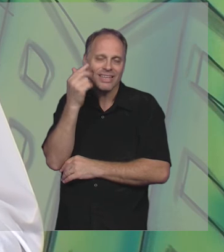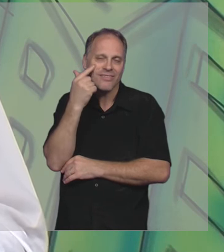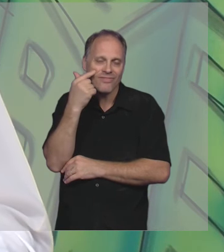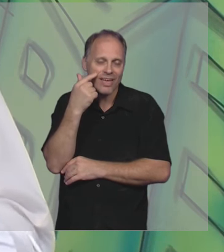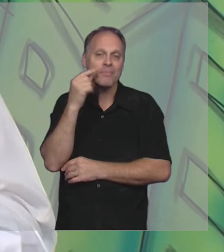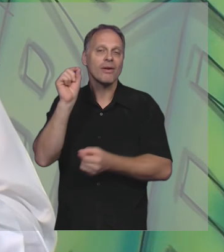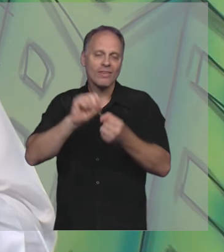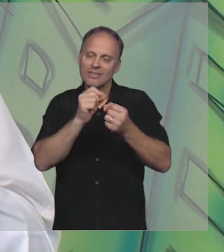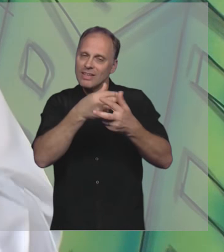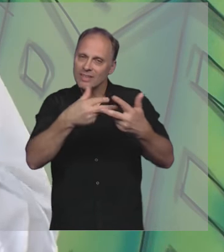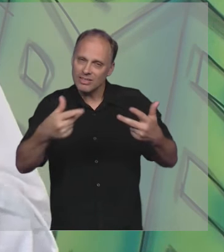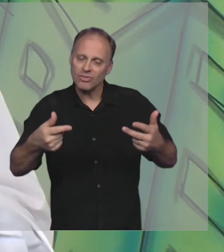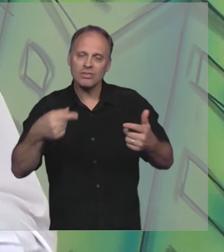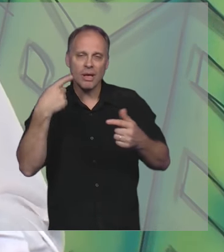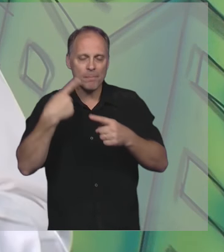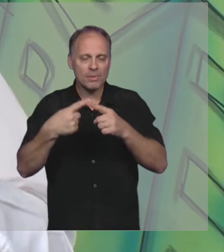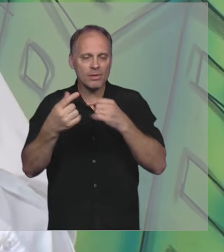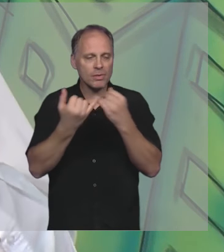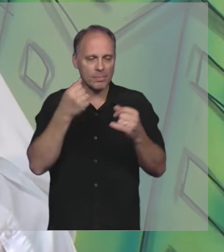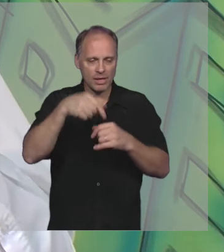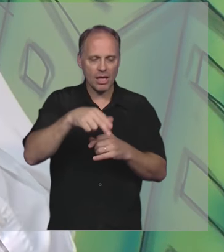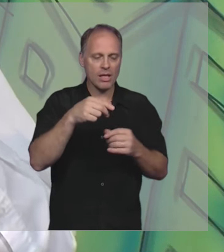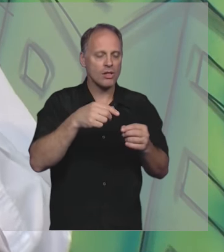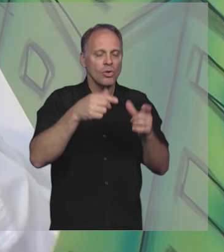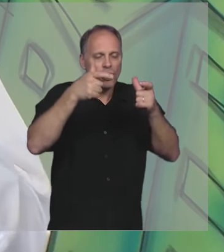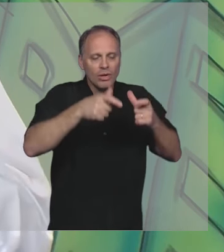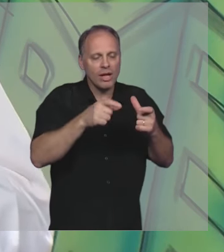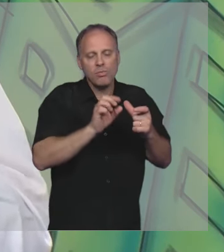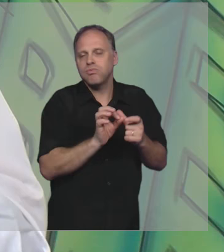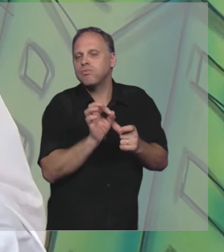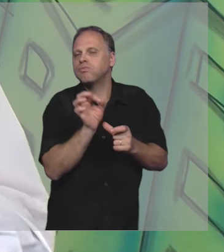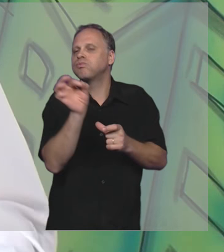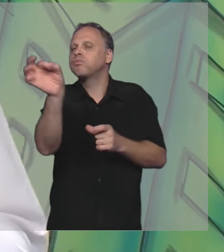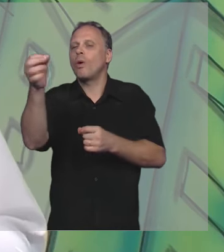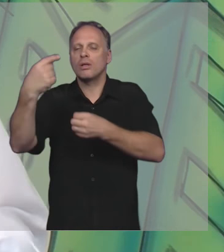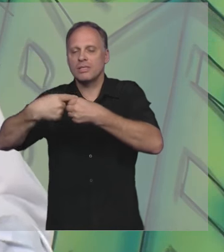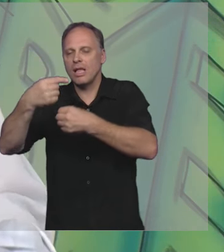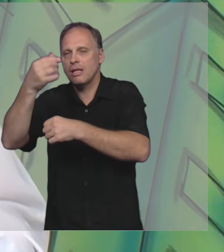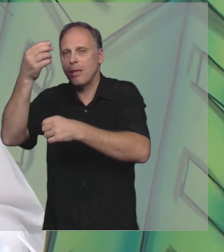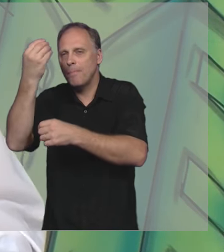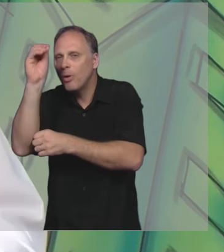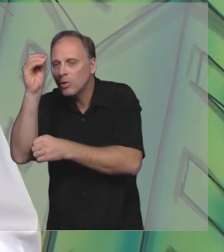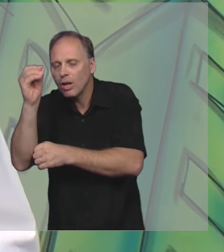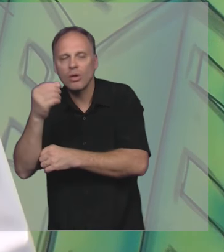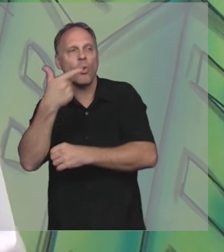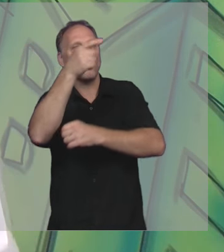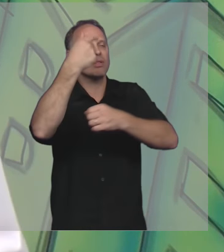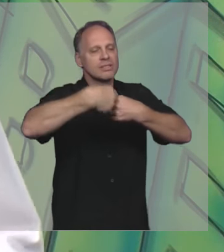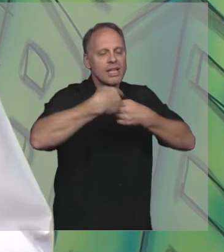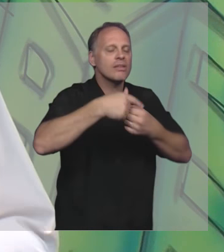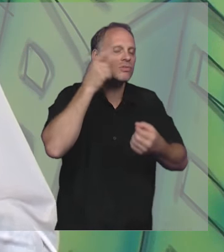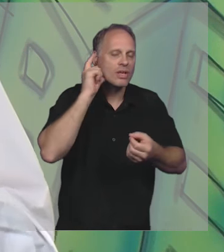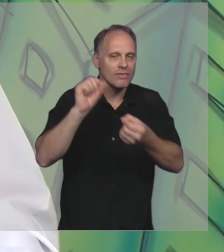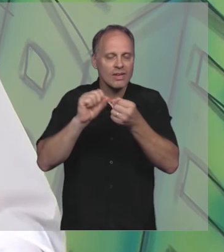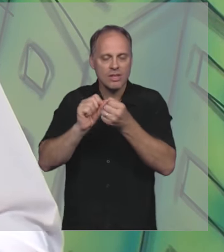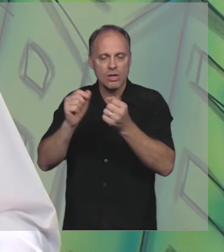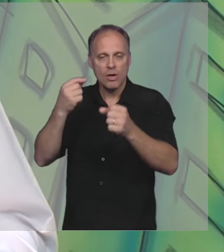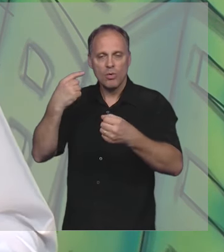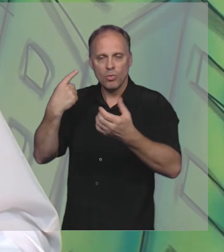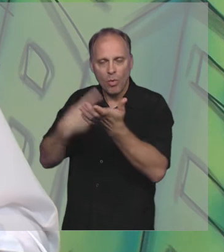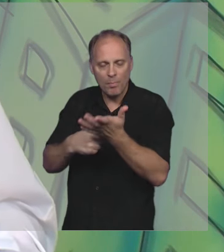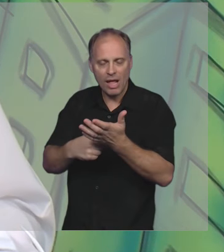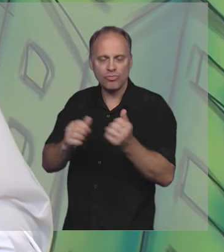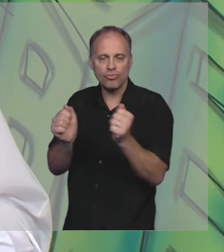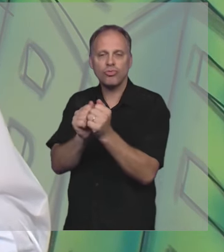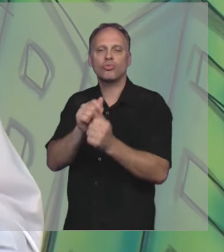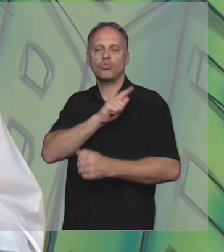realizar isso. Elas precisam muitas vezes se deslocar para Porto Alegre, muitas vezes se deslocar para outra cidade, onde a gente consegue fazer uma parceria com o governo do